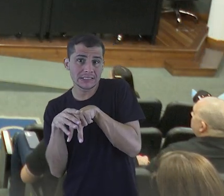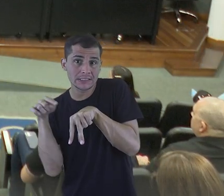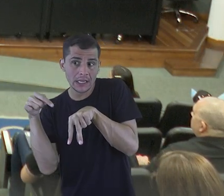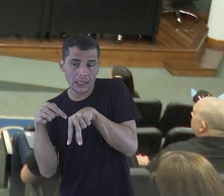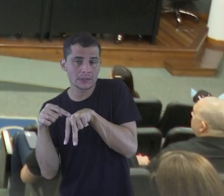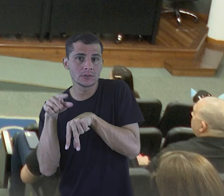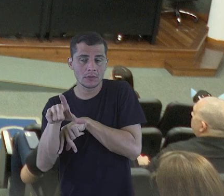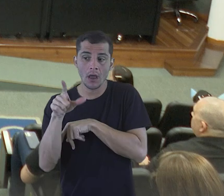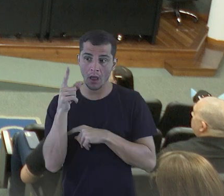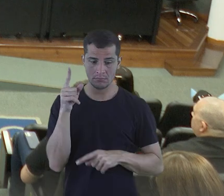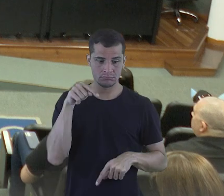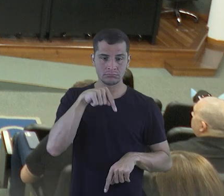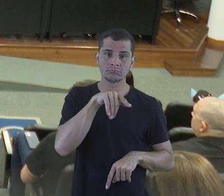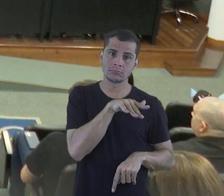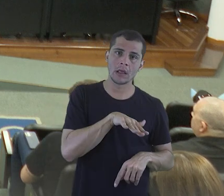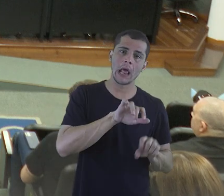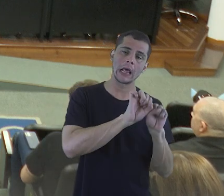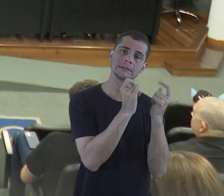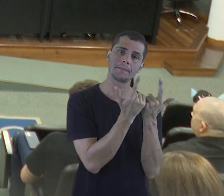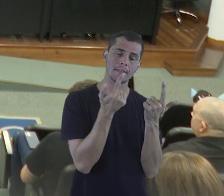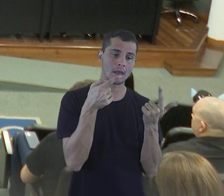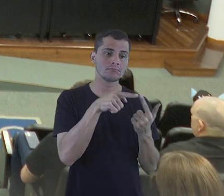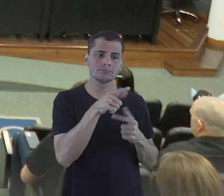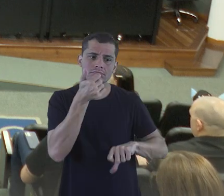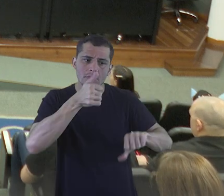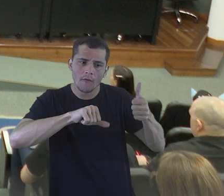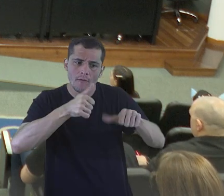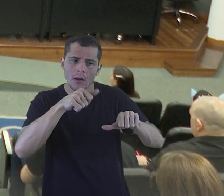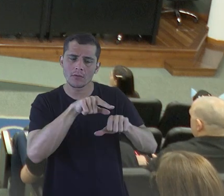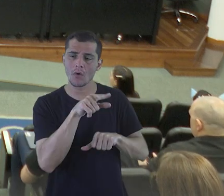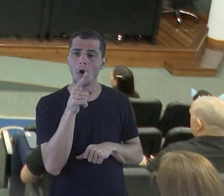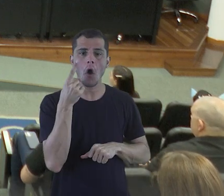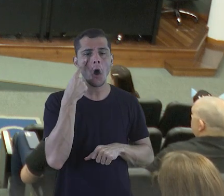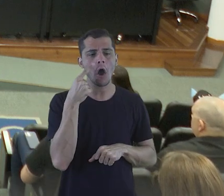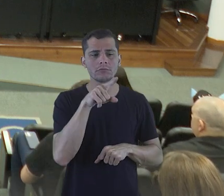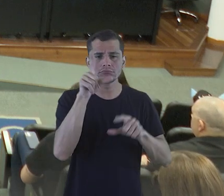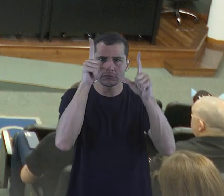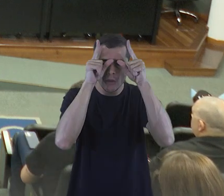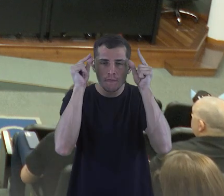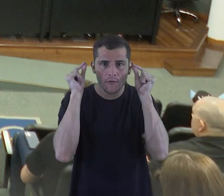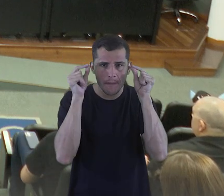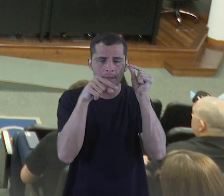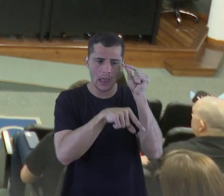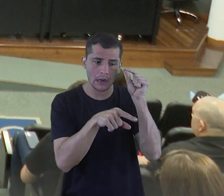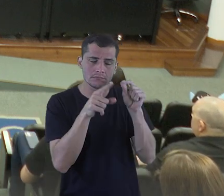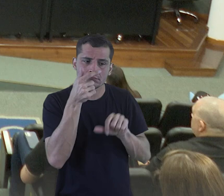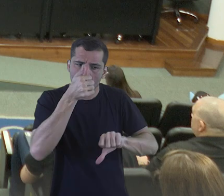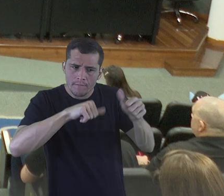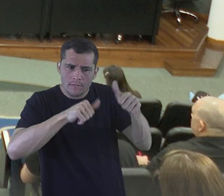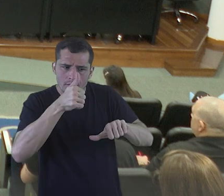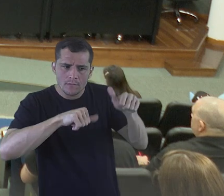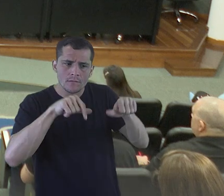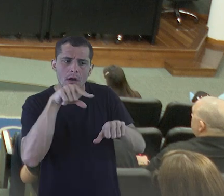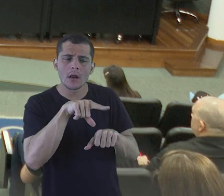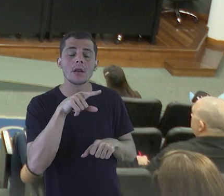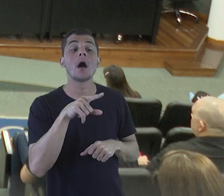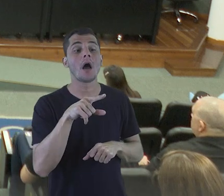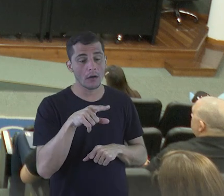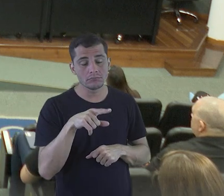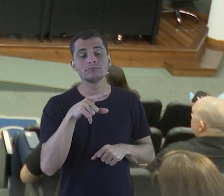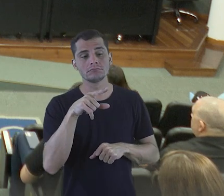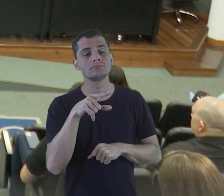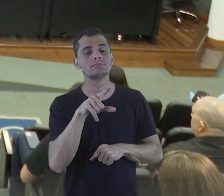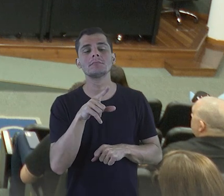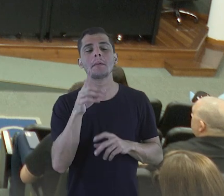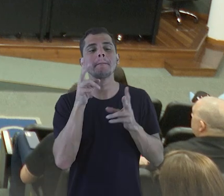da assembleia avaliou né como como enfermeira você enfermeira você me disse né você avaliou como enfermeira você